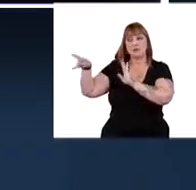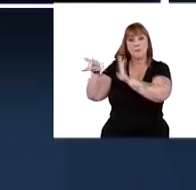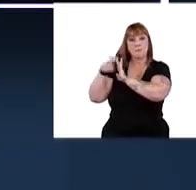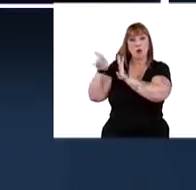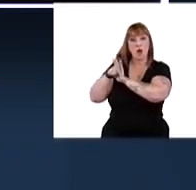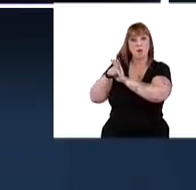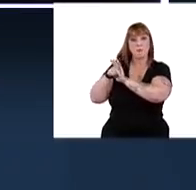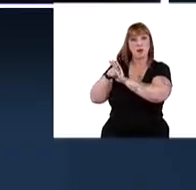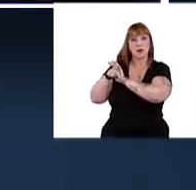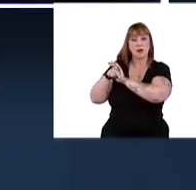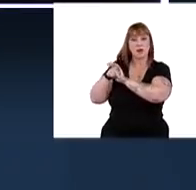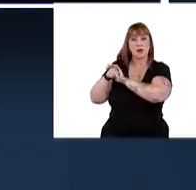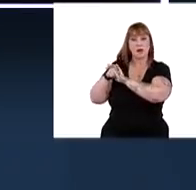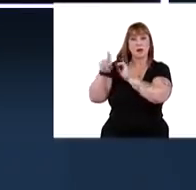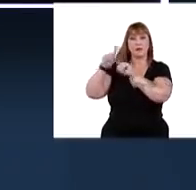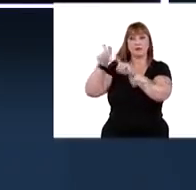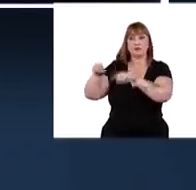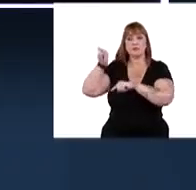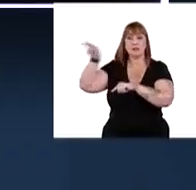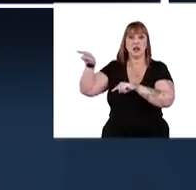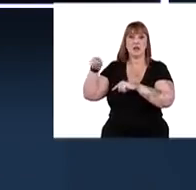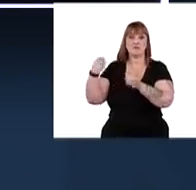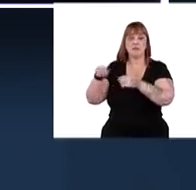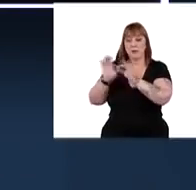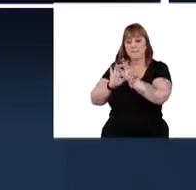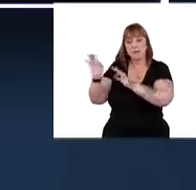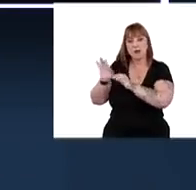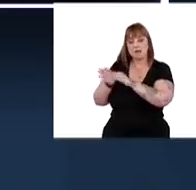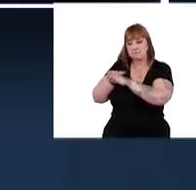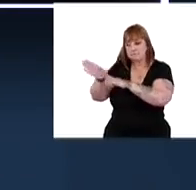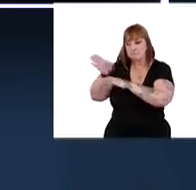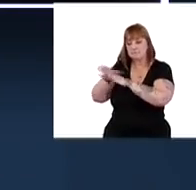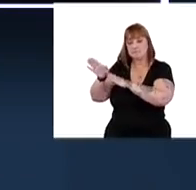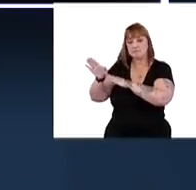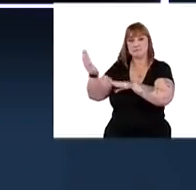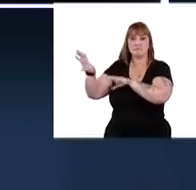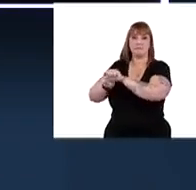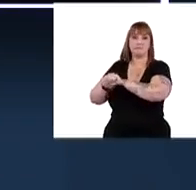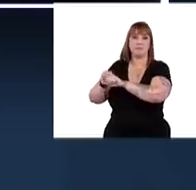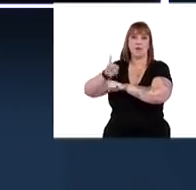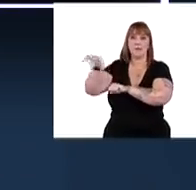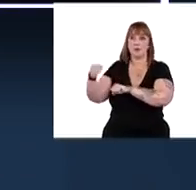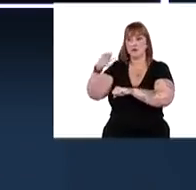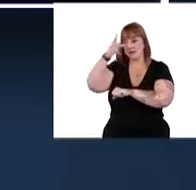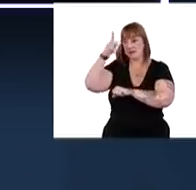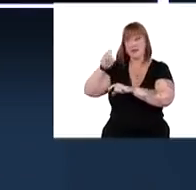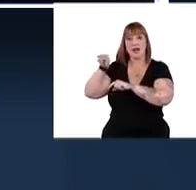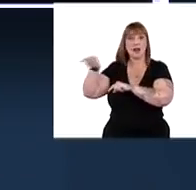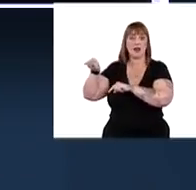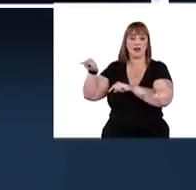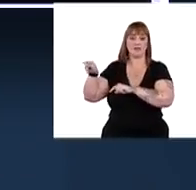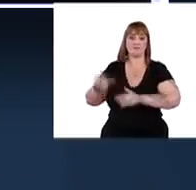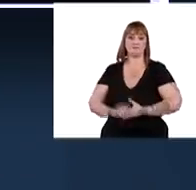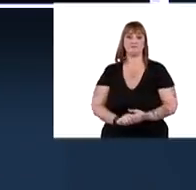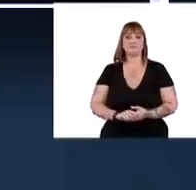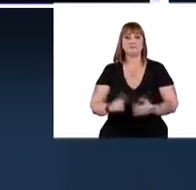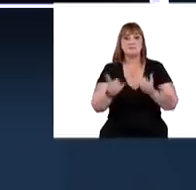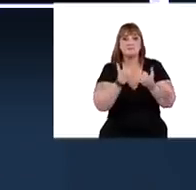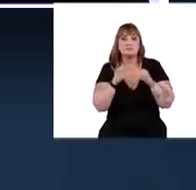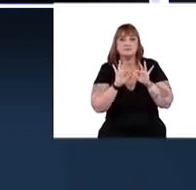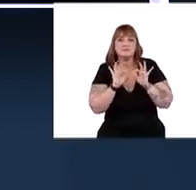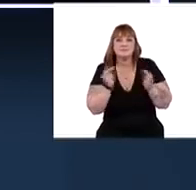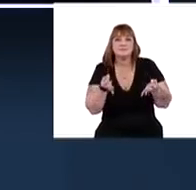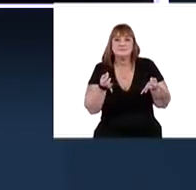local. Entendeu? Tem que preparar as pessoas, qualificar as pessoas e aproveitar a mão de obra dessas pessoas. Hoje, e isso parece tão simples,